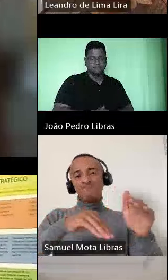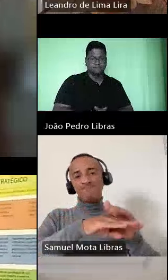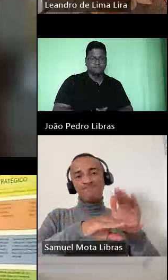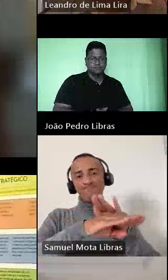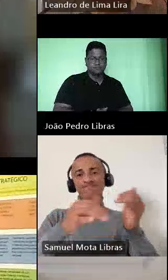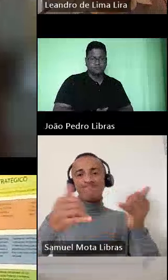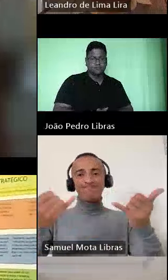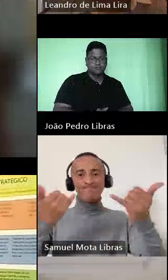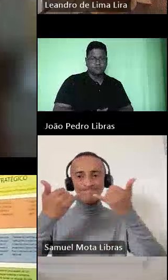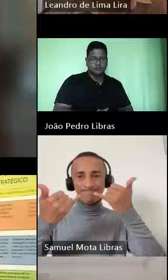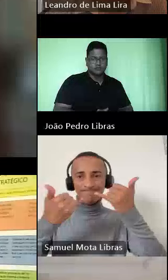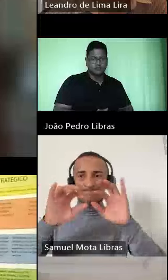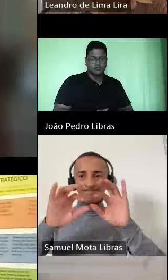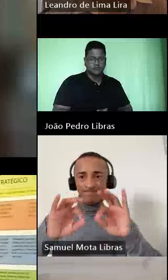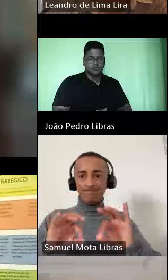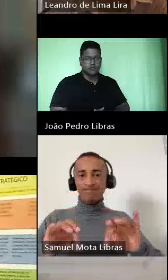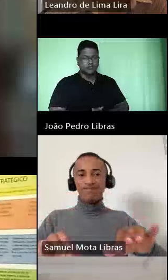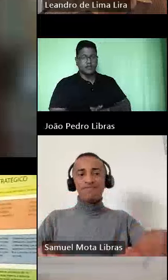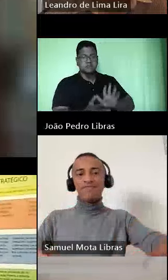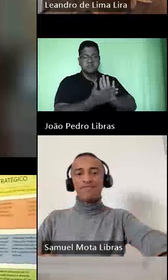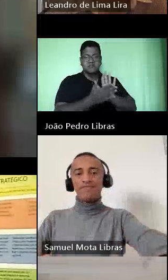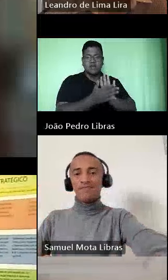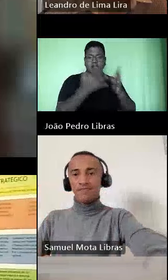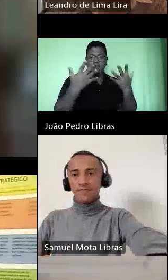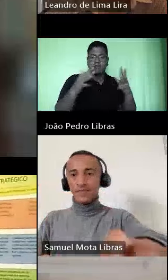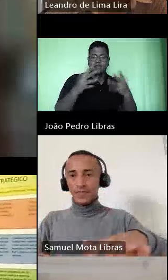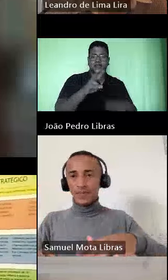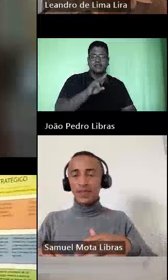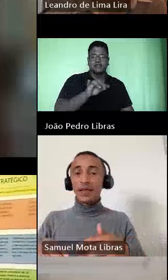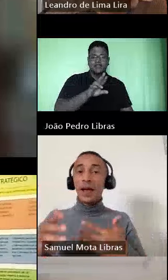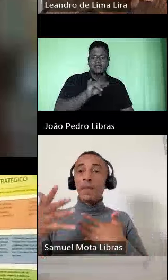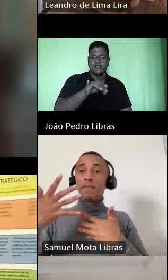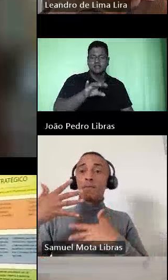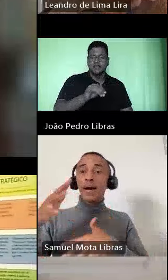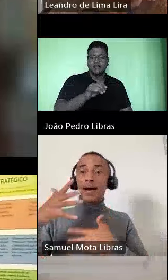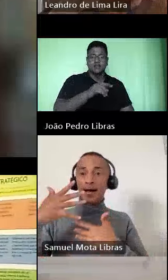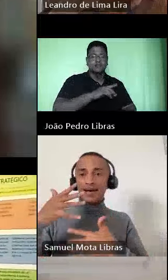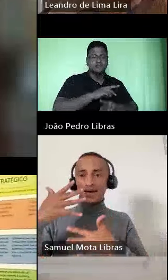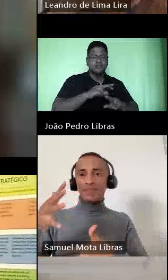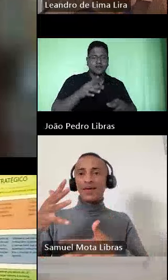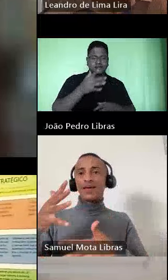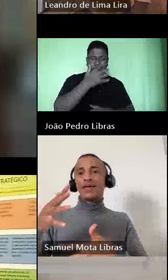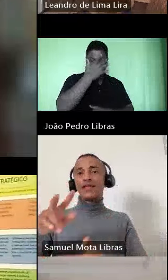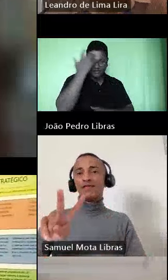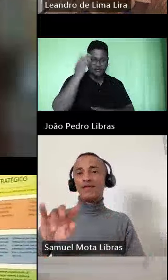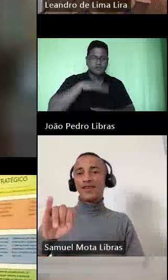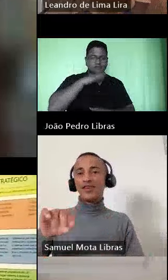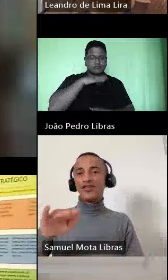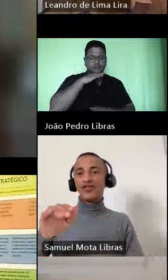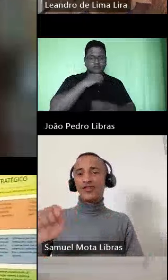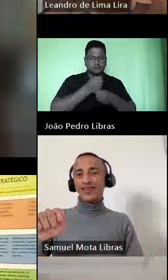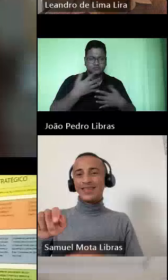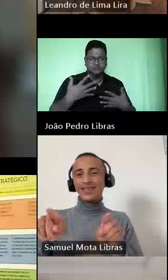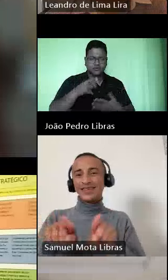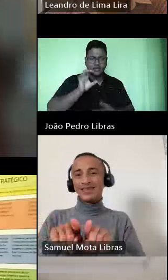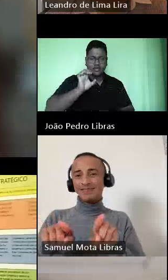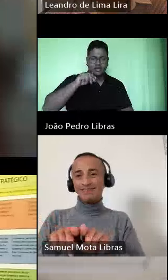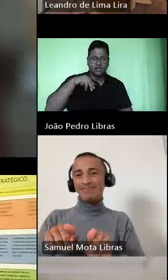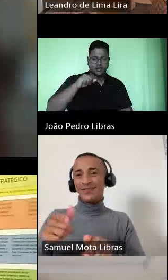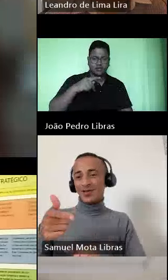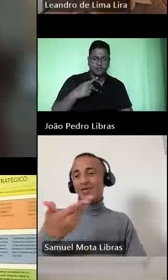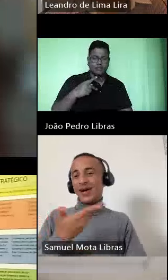ó gente tem umas uma Parabéns Virginia milhões de parabéns aqui um monte de gente te deu no chat eh uma colega falou que a enap tem uma